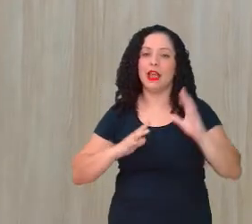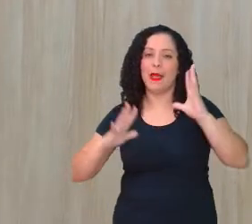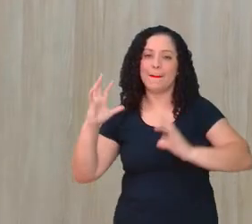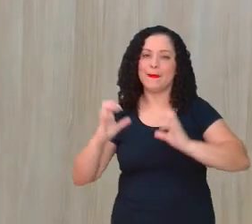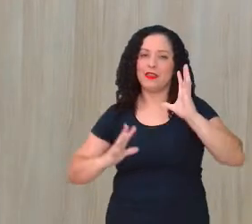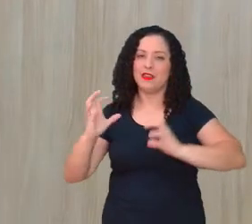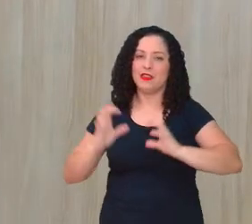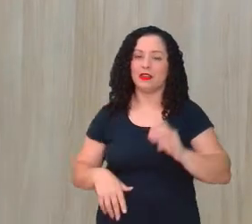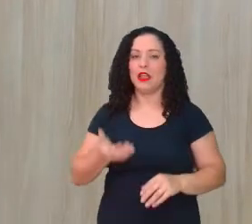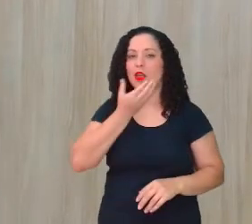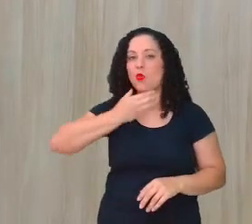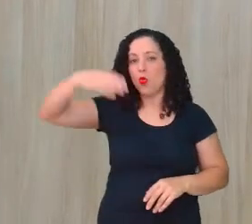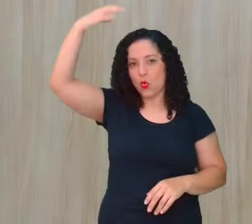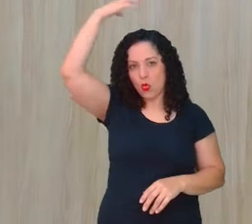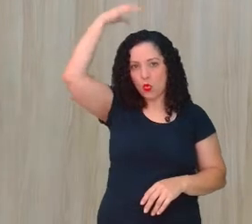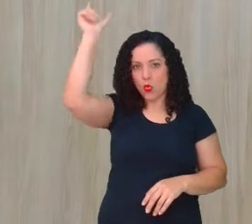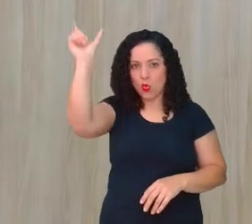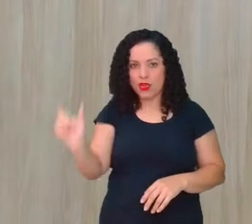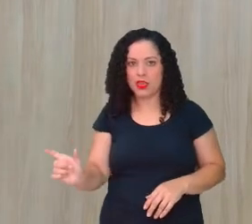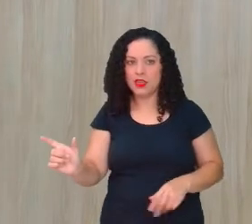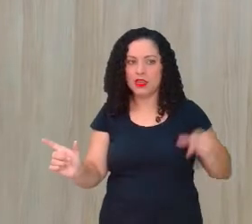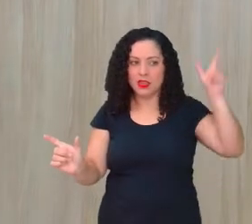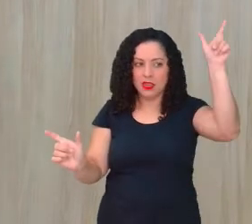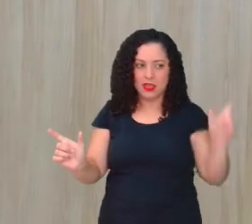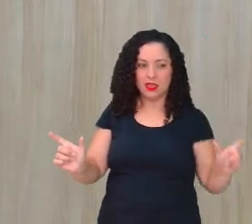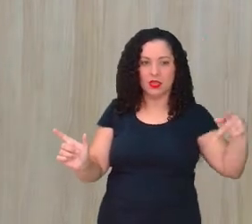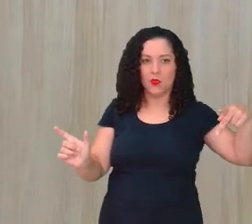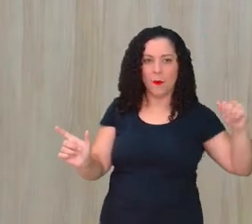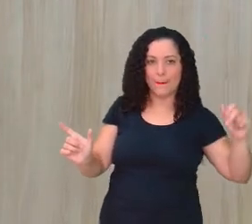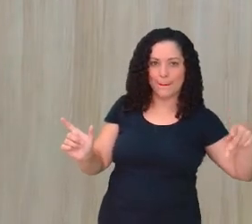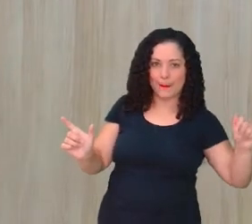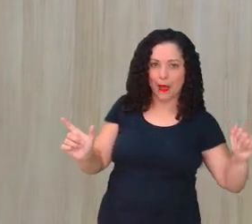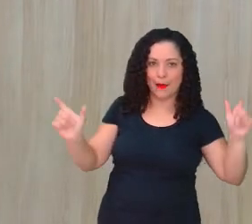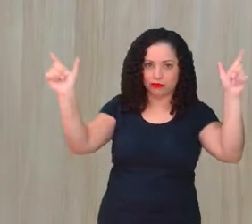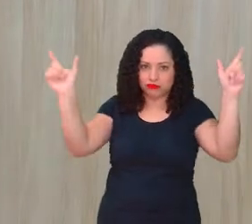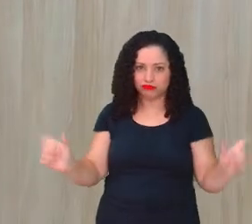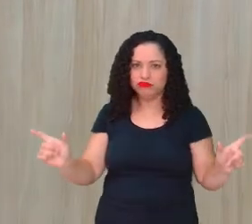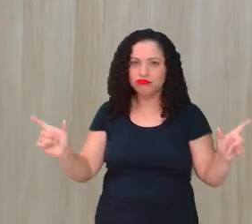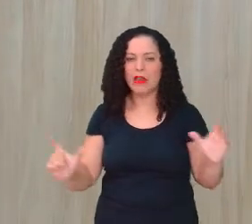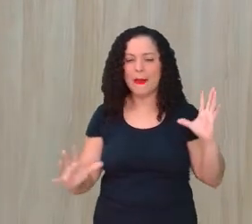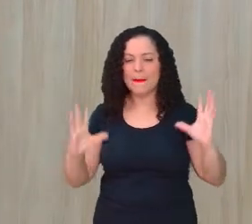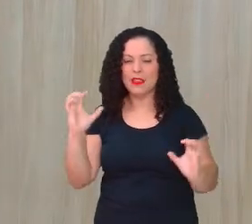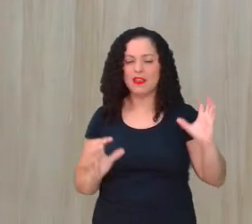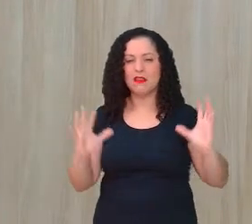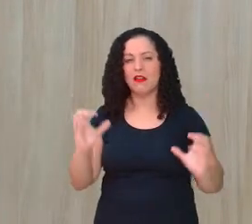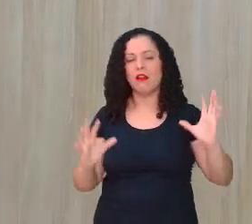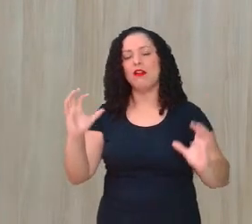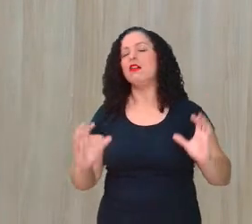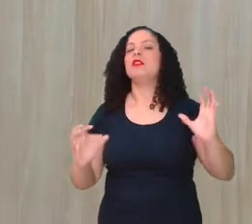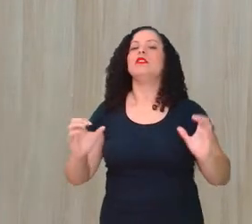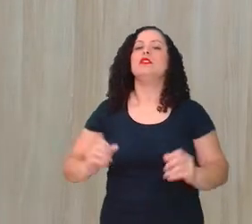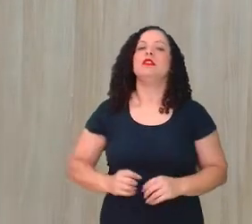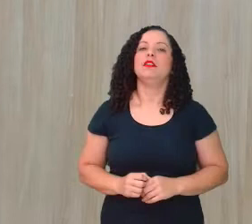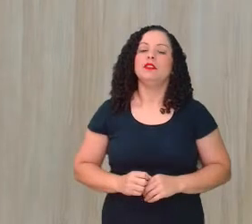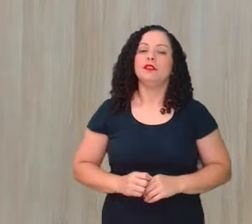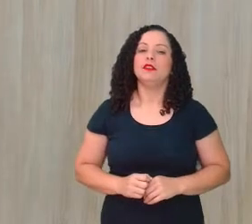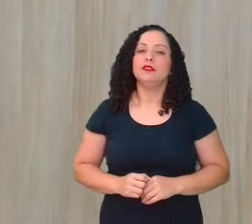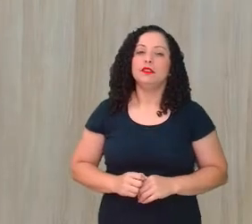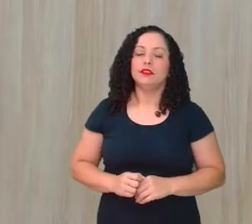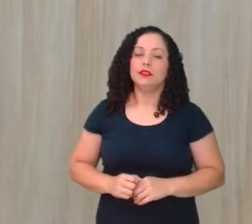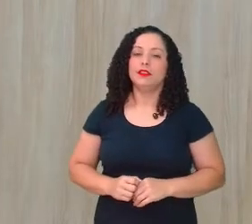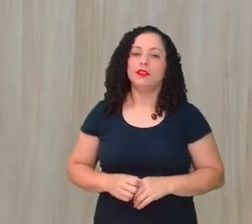e o Papa Clemente VII, né, com a vitória aí, né, na querela aí do rei Henrique, né, que